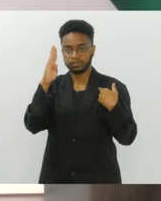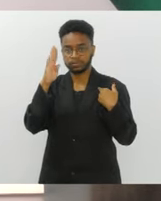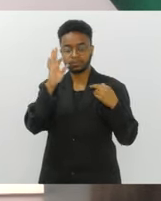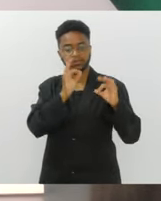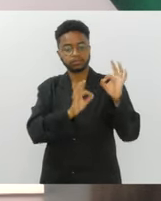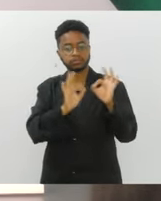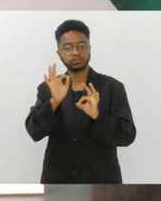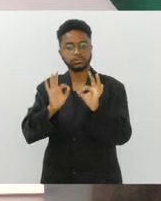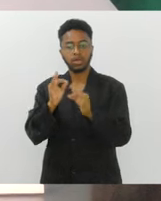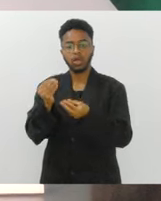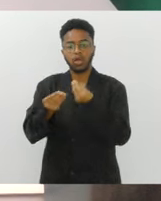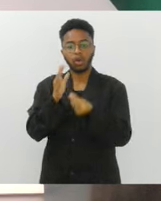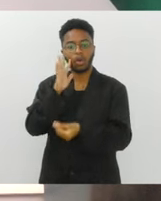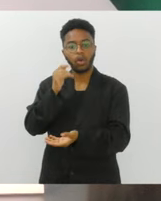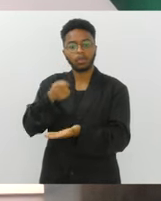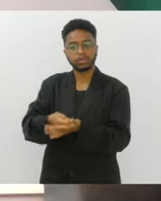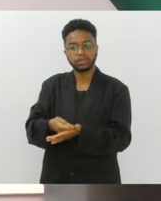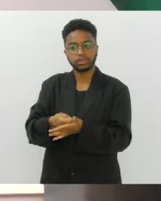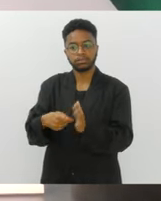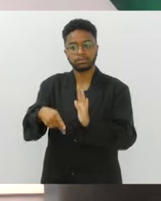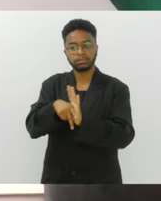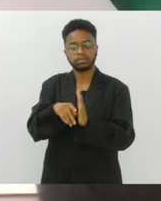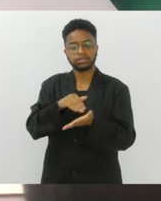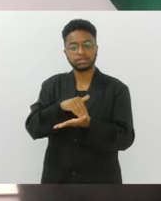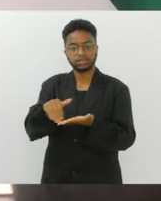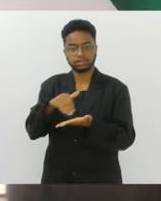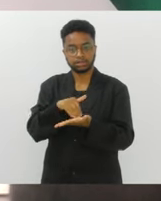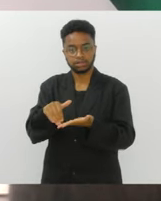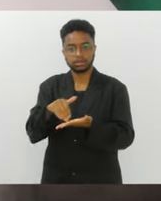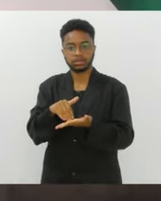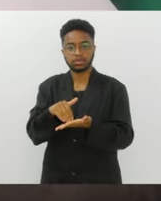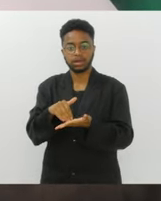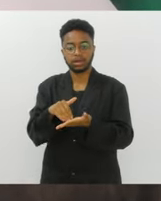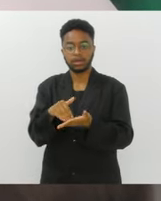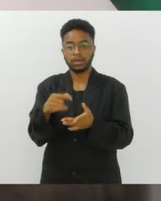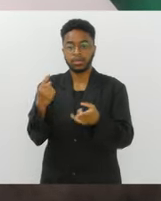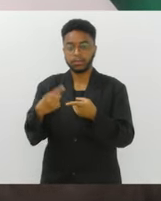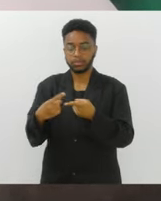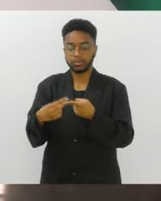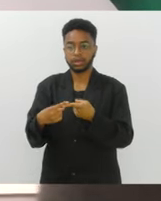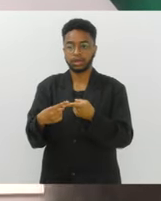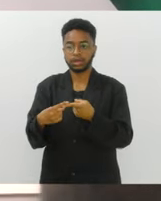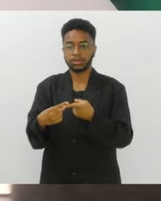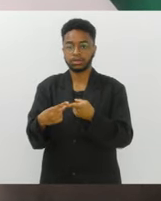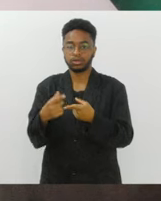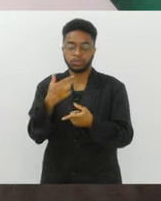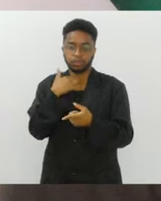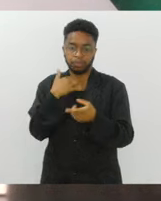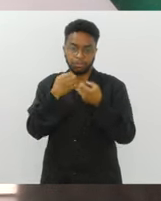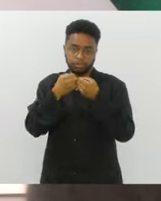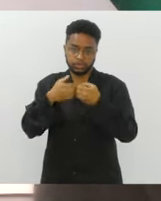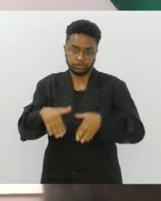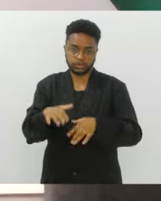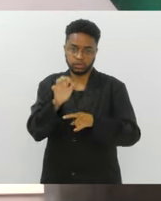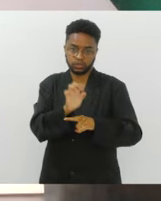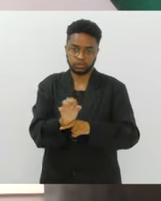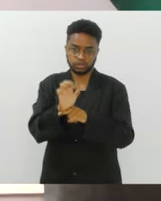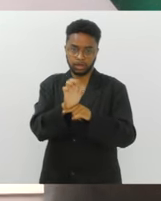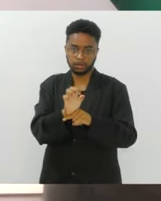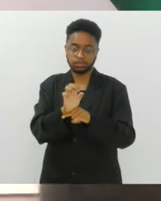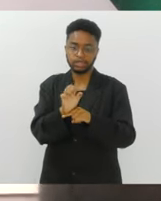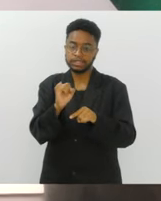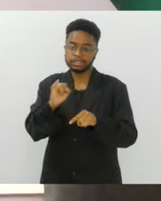delinear as decisões da Secretaria para que isso não possa prejudicar o Estado numa